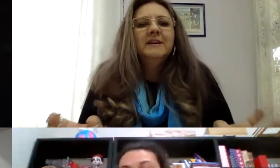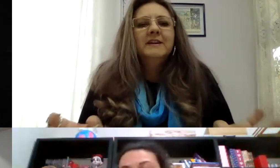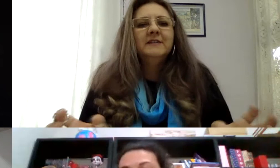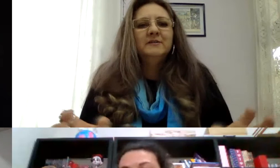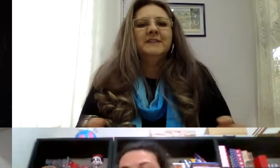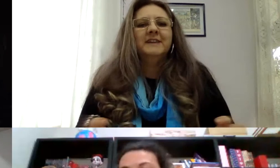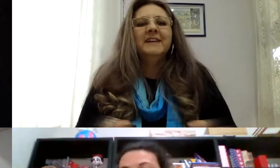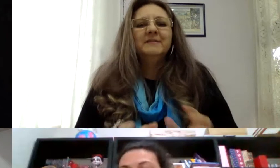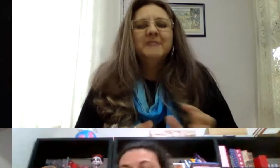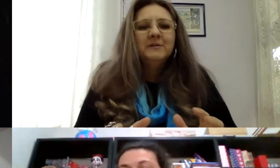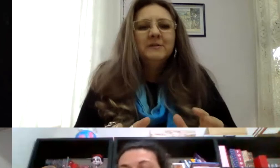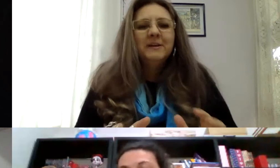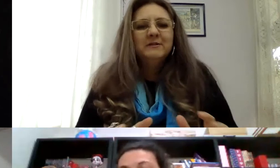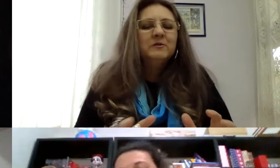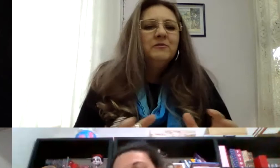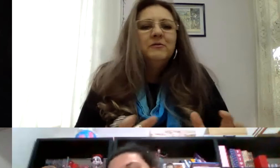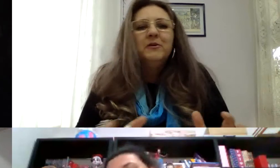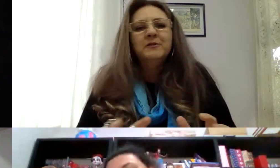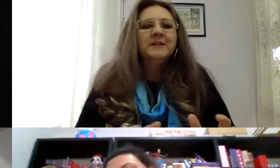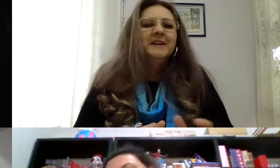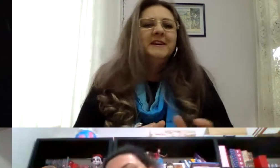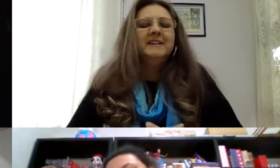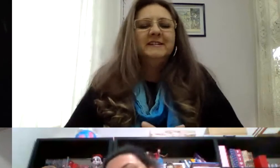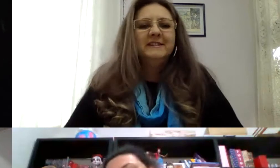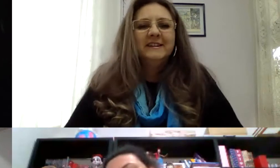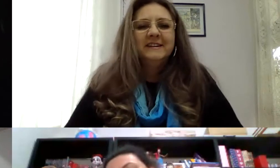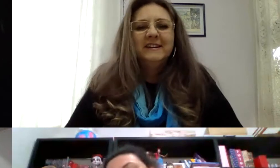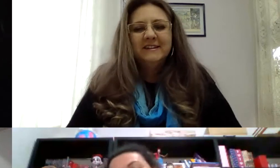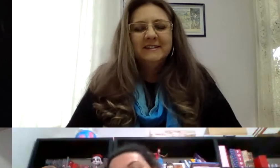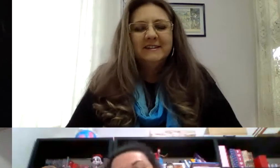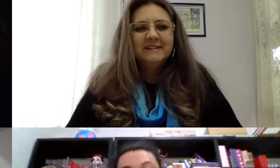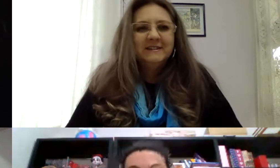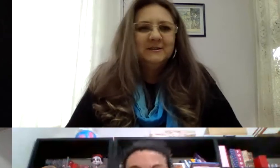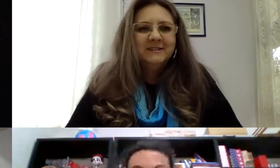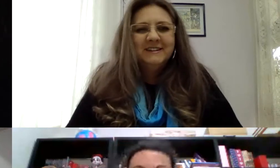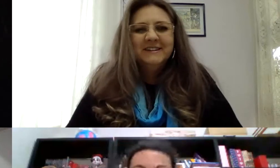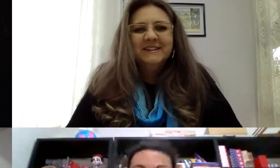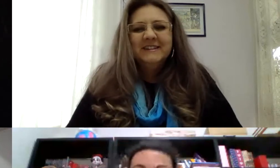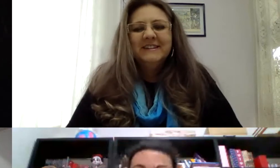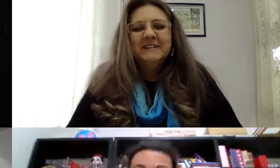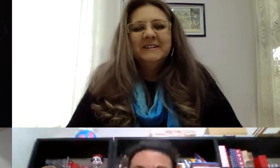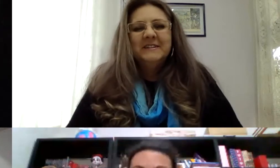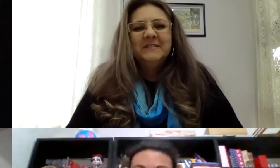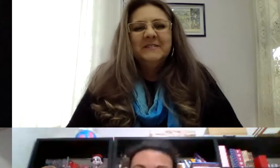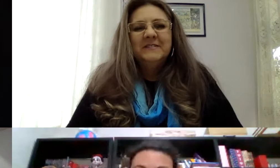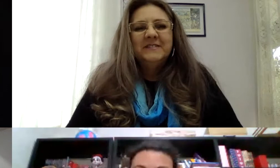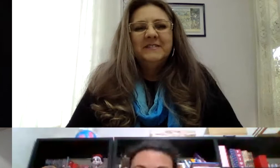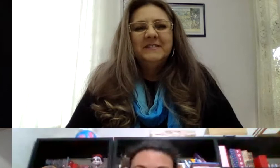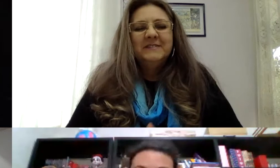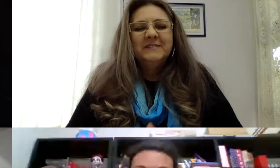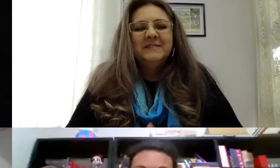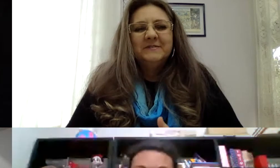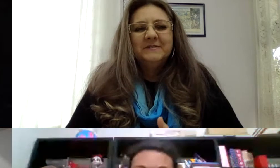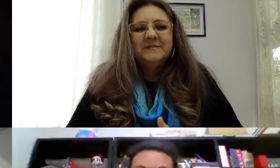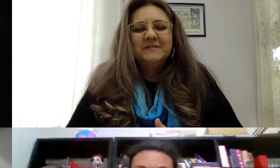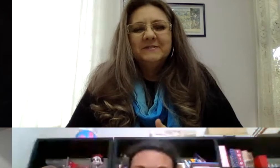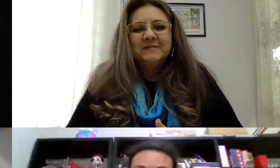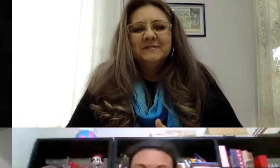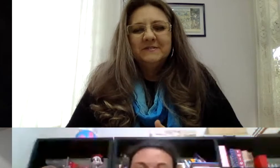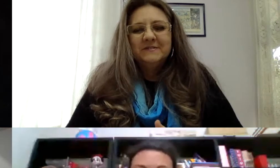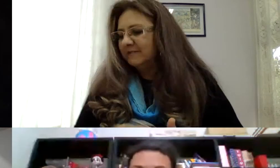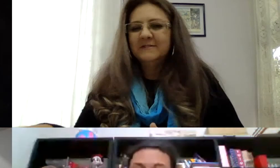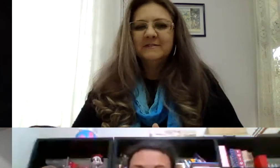funcionar isso, né? Então, tem um certo desconforto aí ainda nesse quesito. Mas o